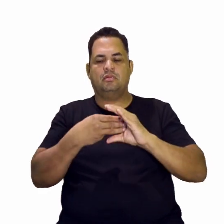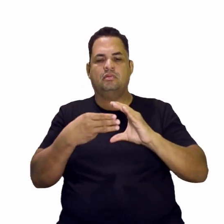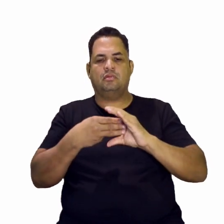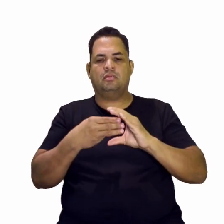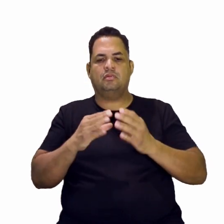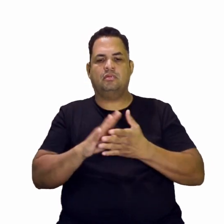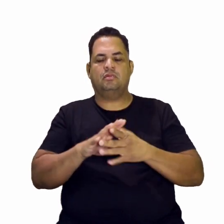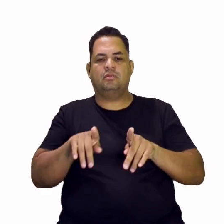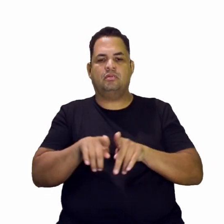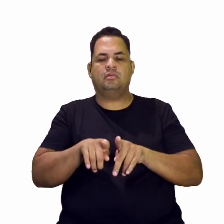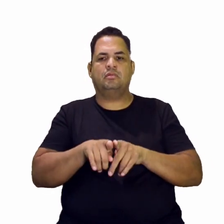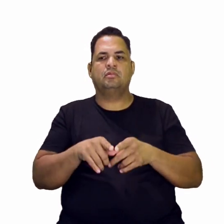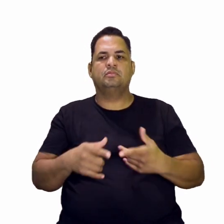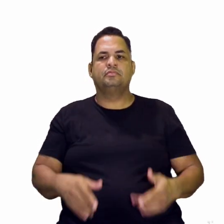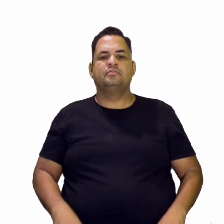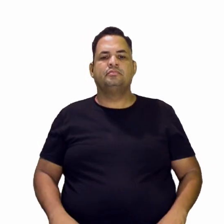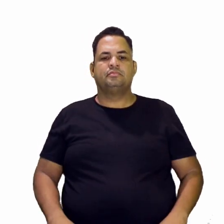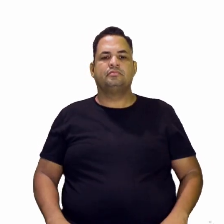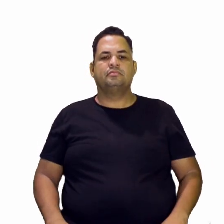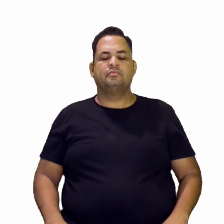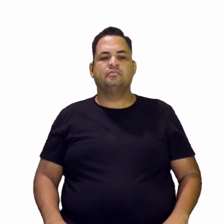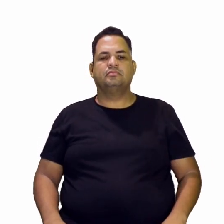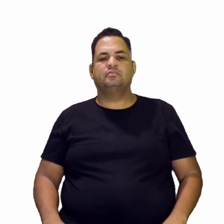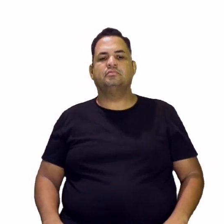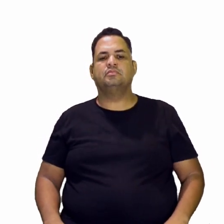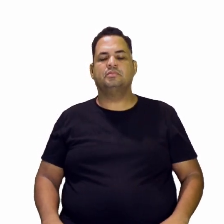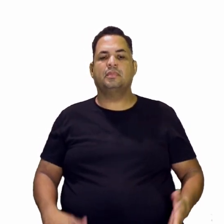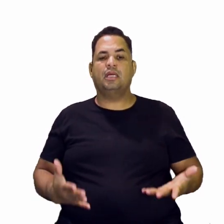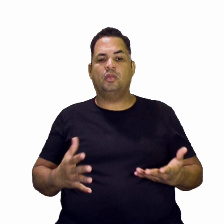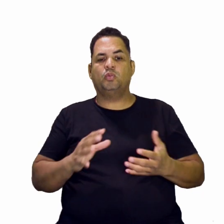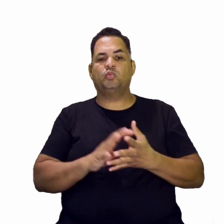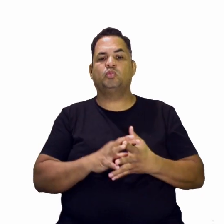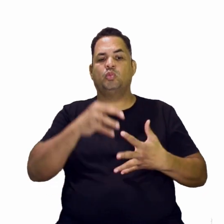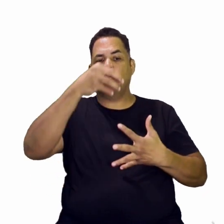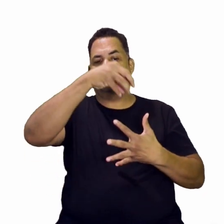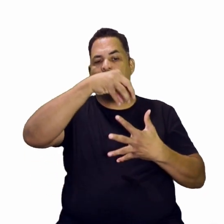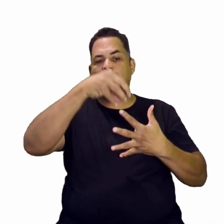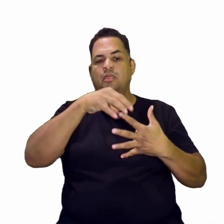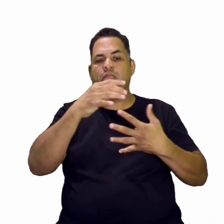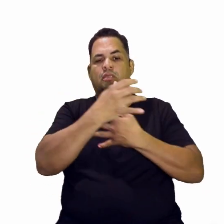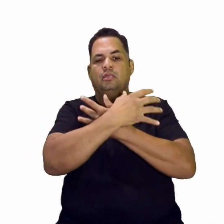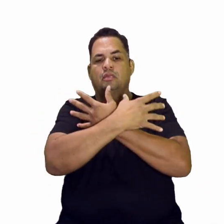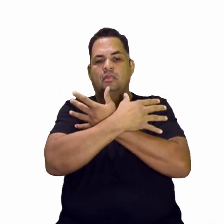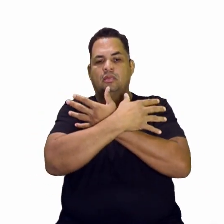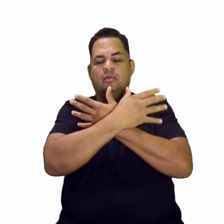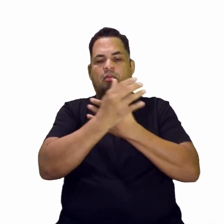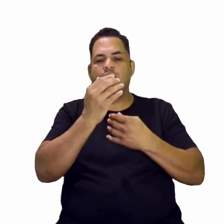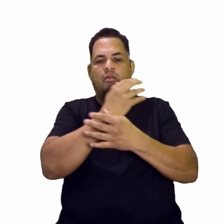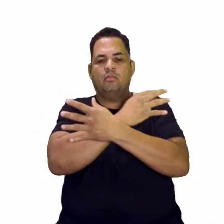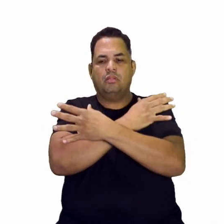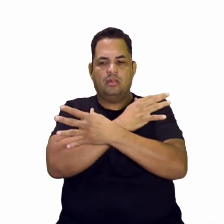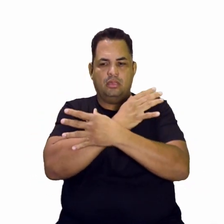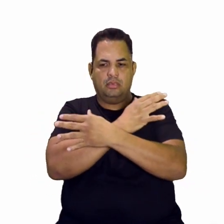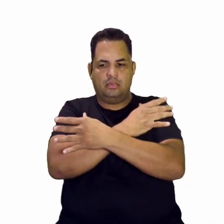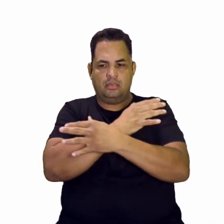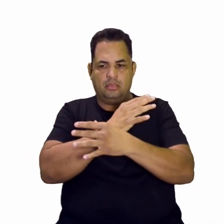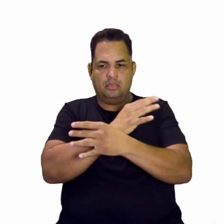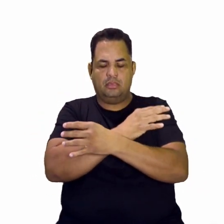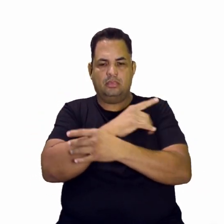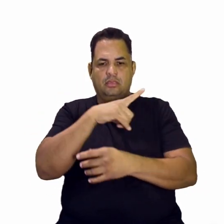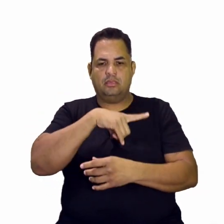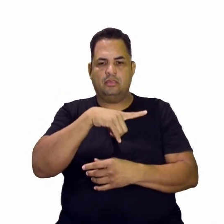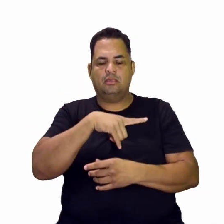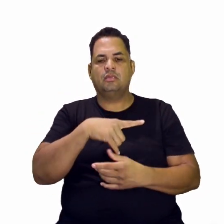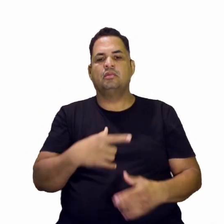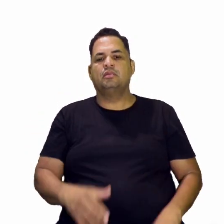multicelulares, assim como lá no reino Plantae, você tem organismos pluricelulares ou multicelulares, são a